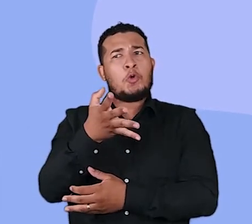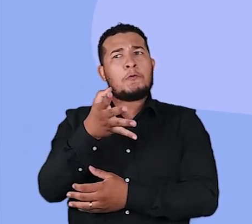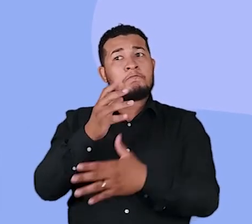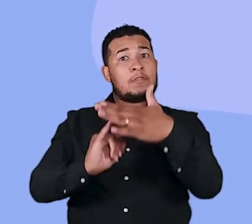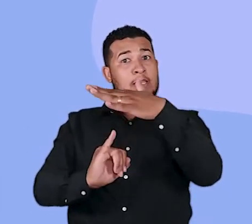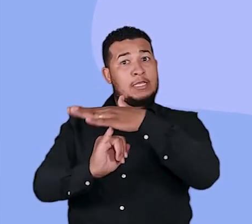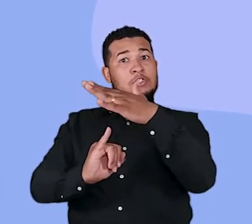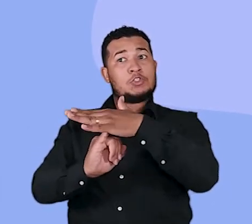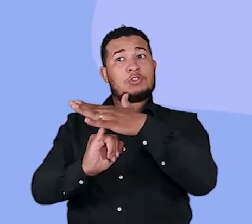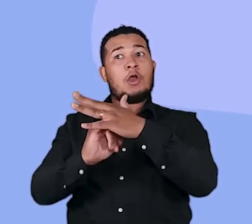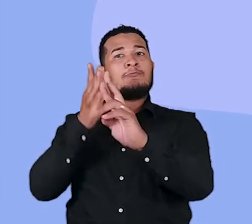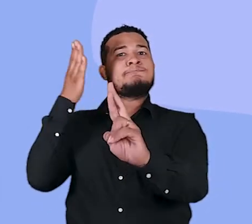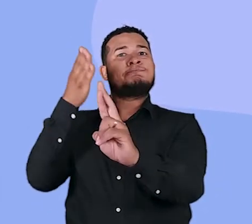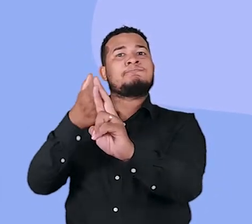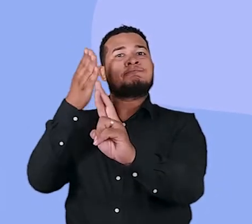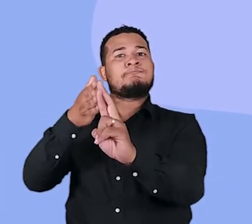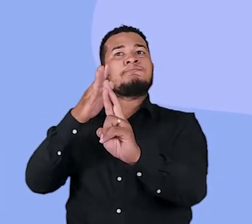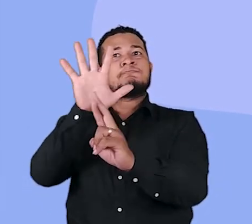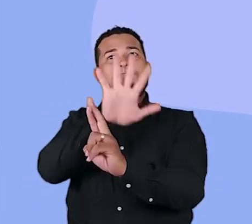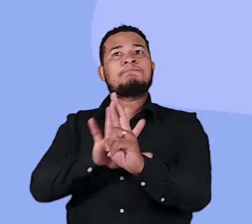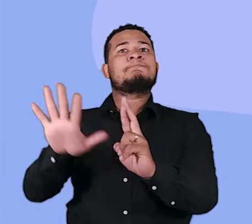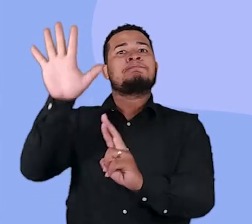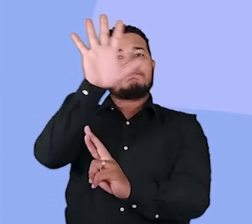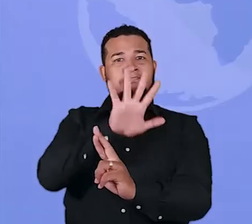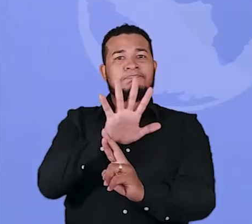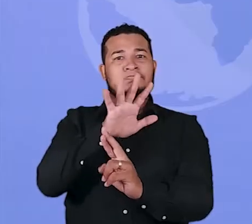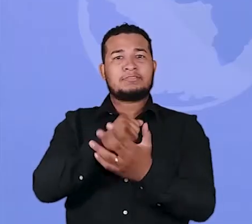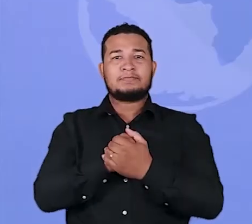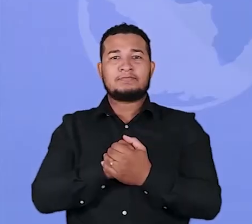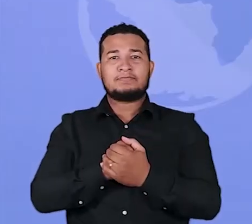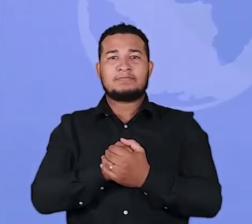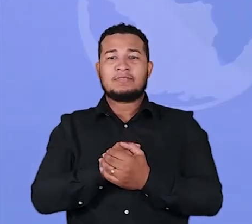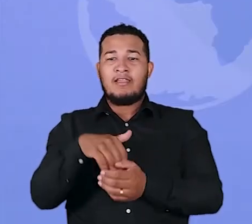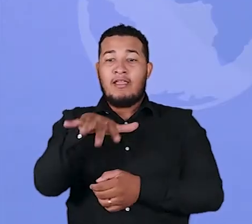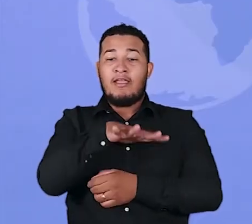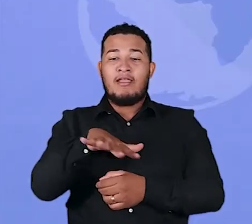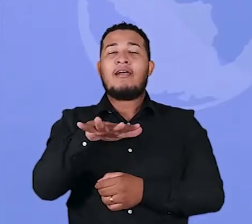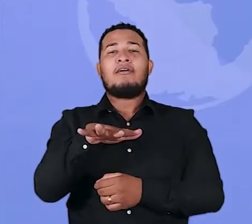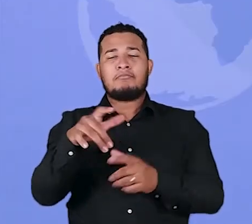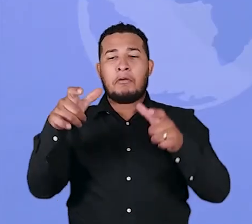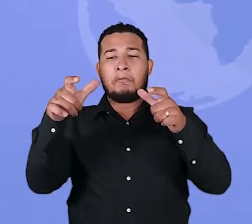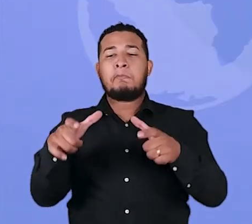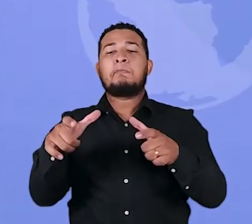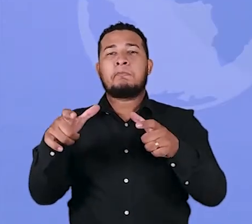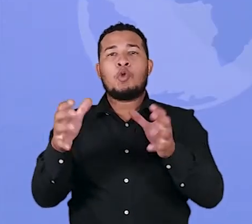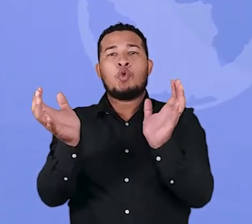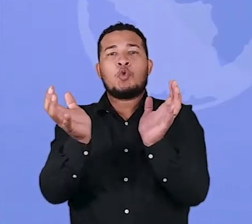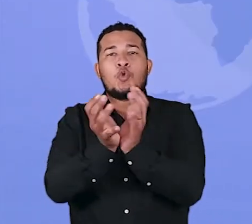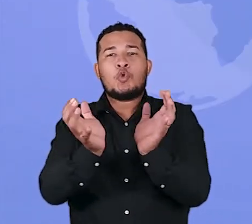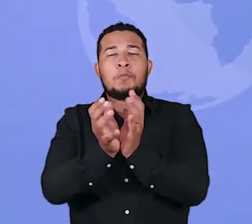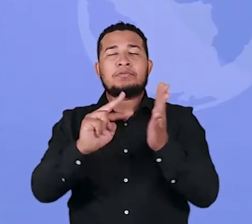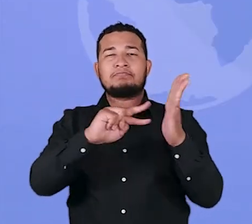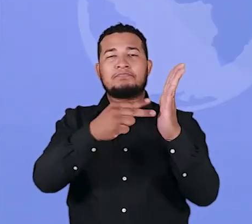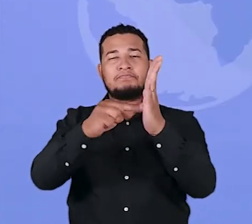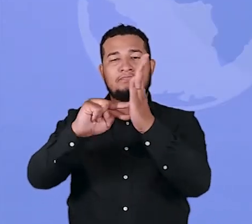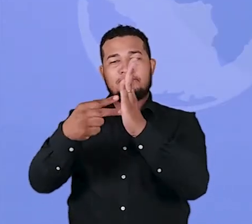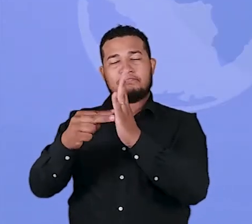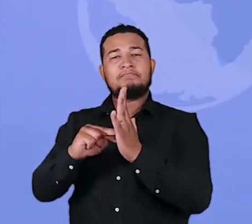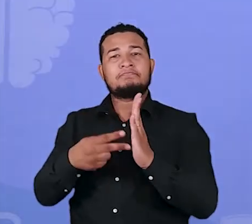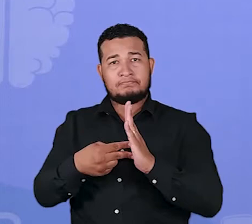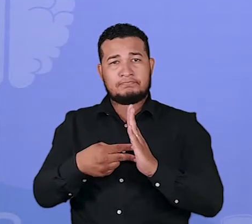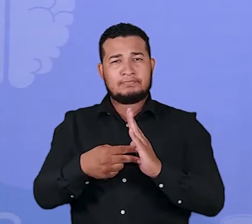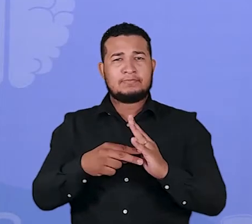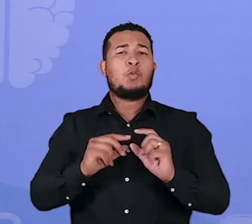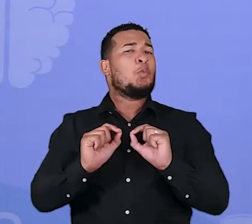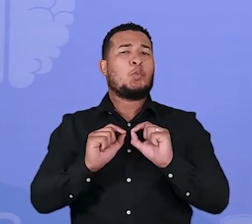boa. A instituição é referência nacional de ensino. Campo lexical, campo de sentido aí, digamos assim,